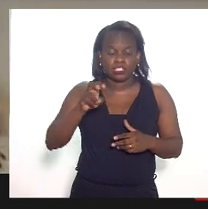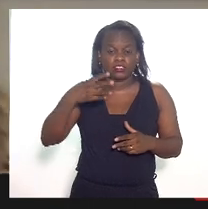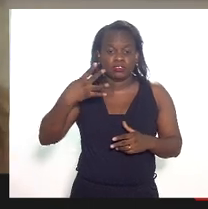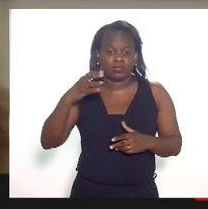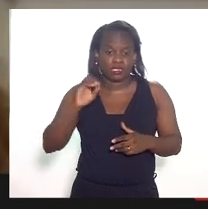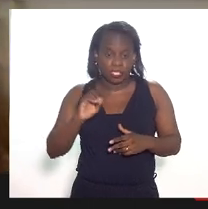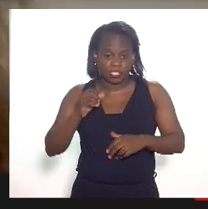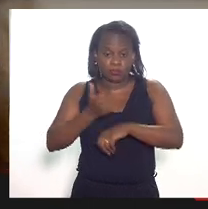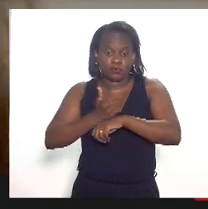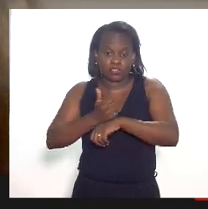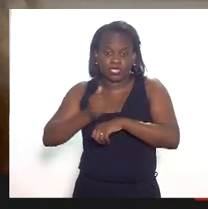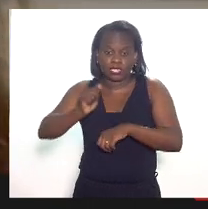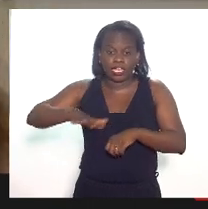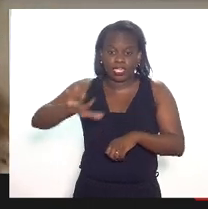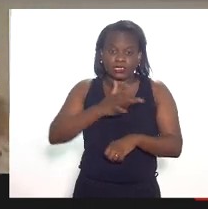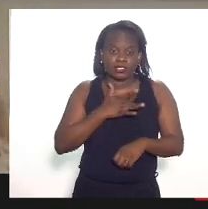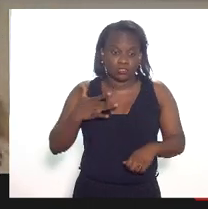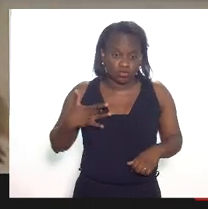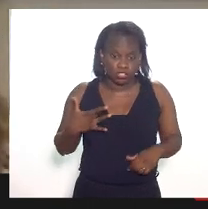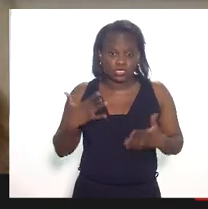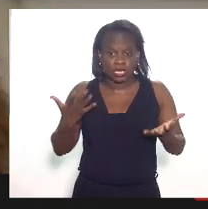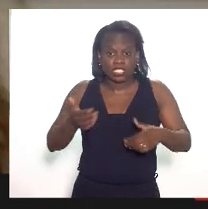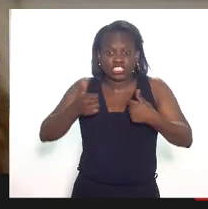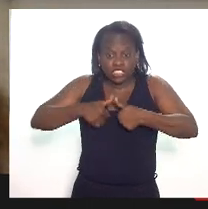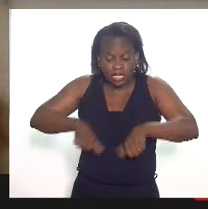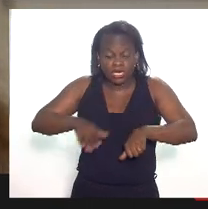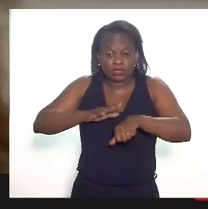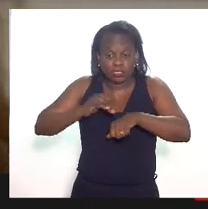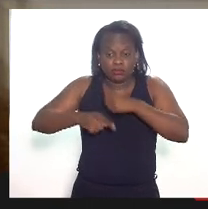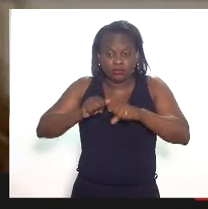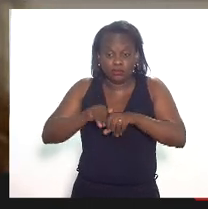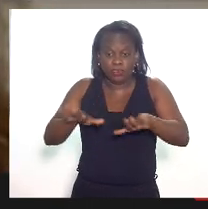540 profissionais de saúde. Isso em plena pandemia, de